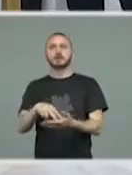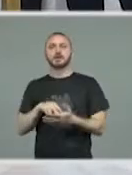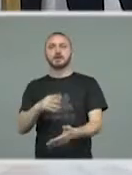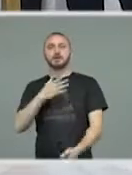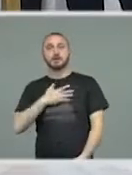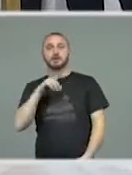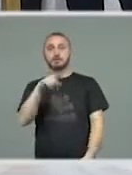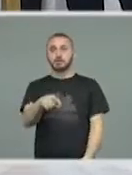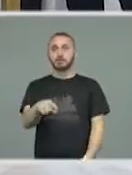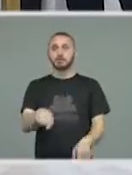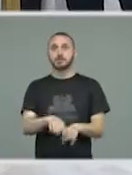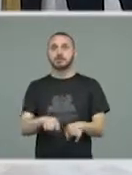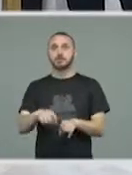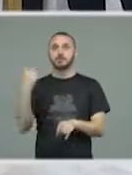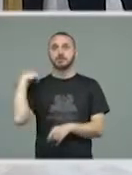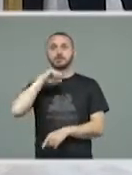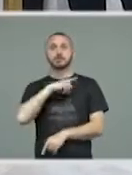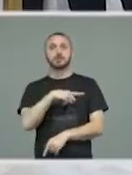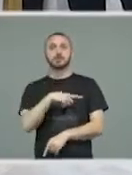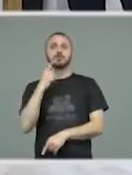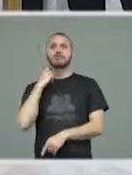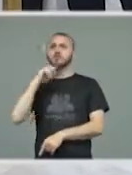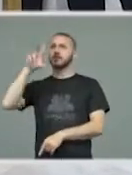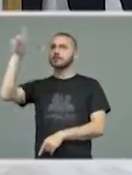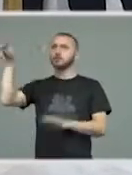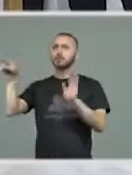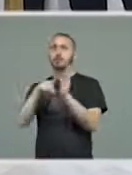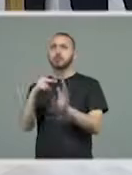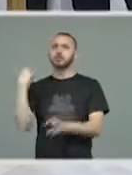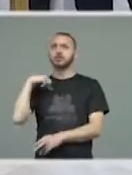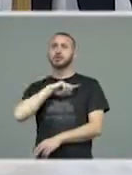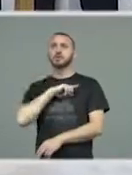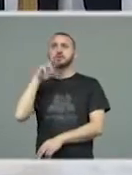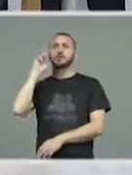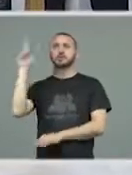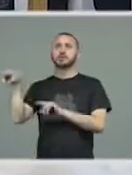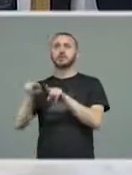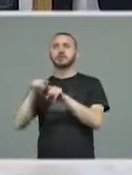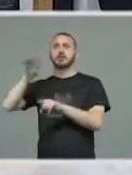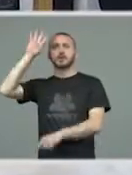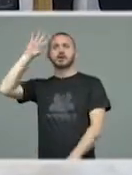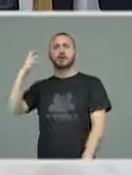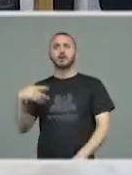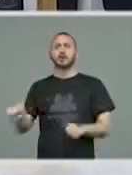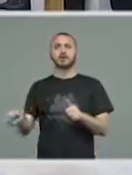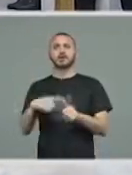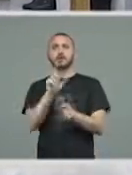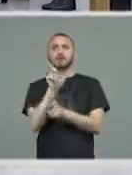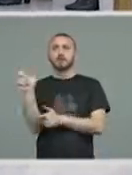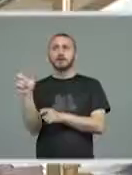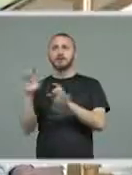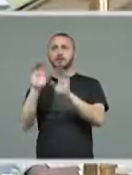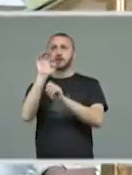em você que nós tenhamos desejo do céu. E como nosso Senhor tomou a decisão, primeira frase do Evangelho